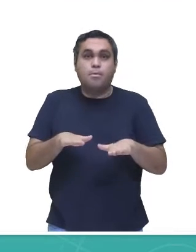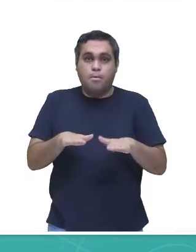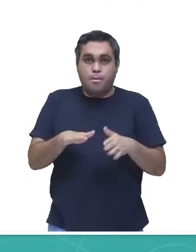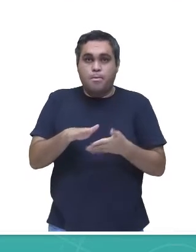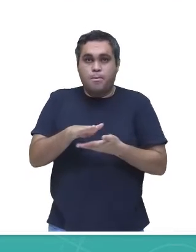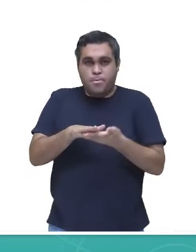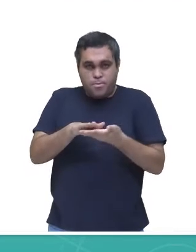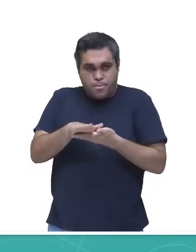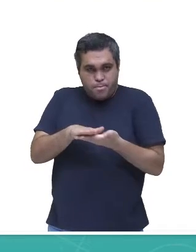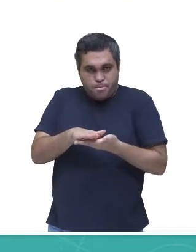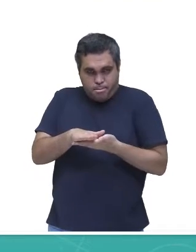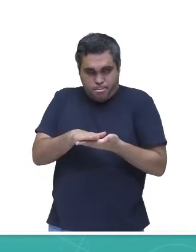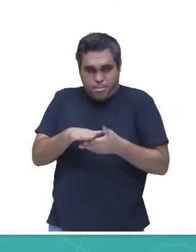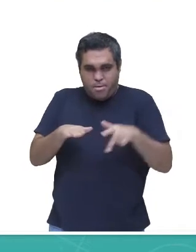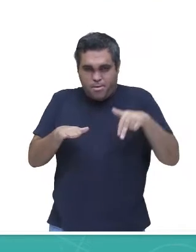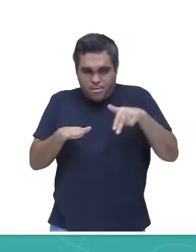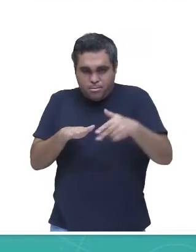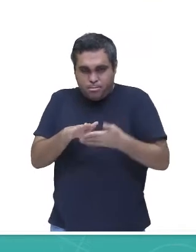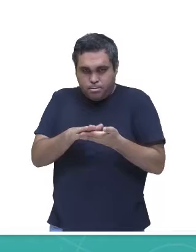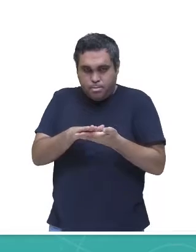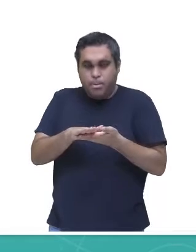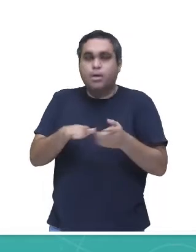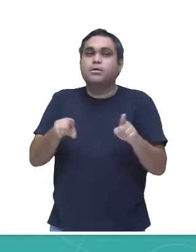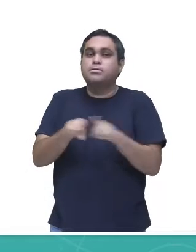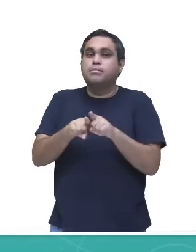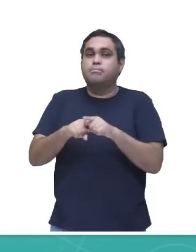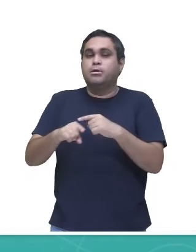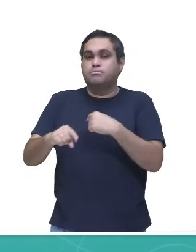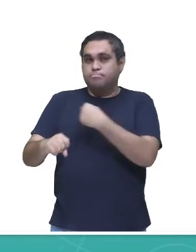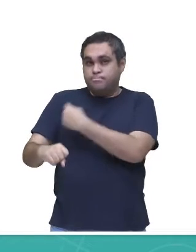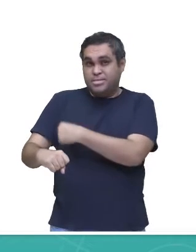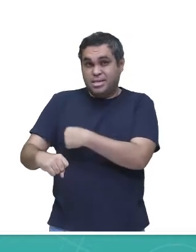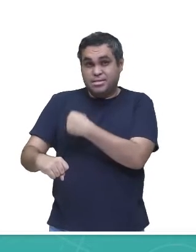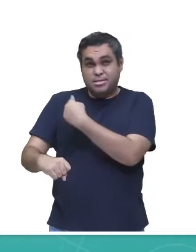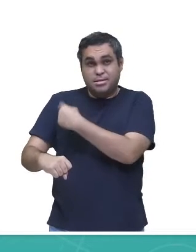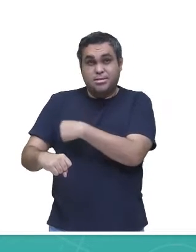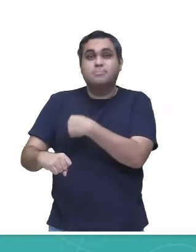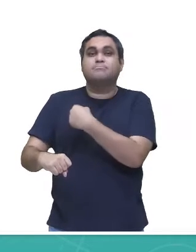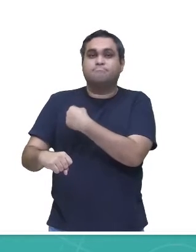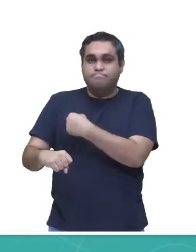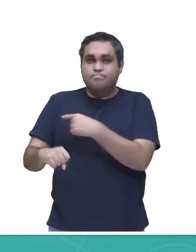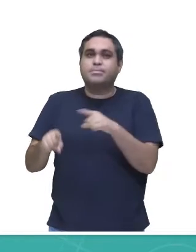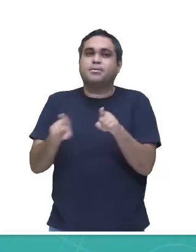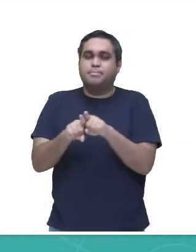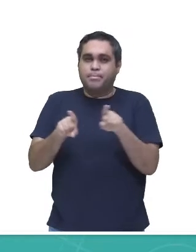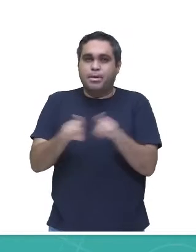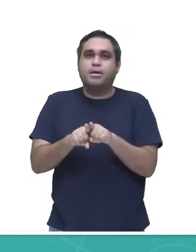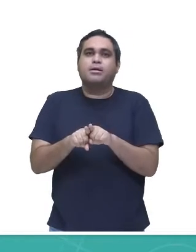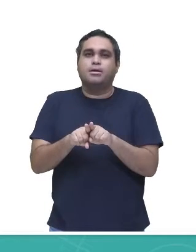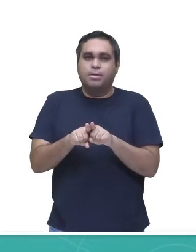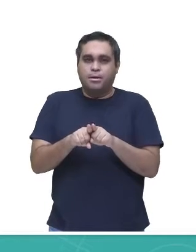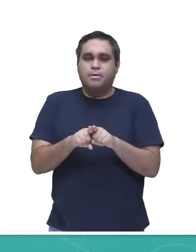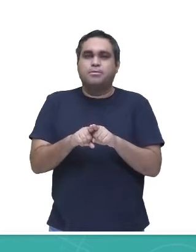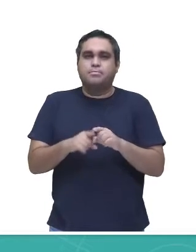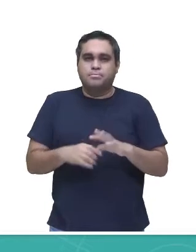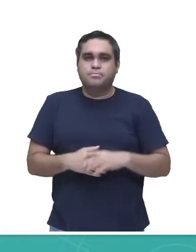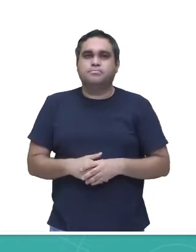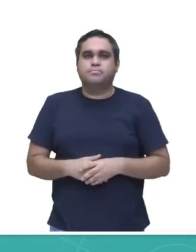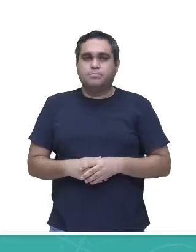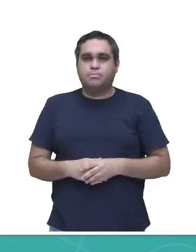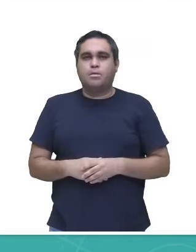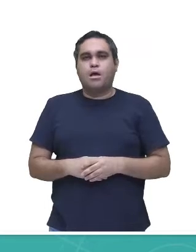existem pessoas que suam bastante ali nas mãos, nos pés e também na axila. Às vezes fica até manchado ali na camisa da